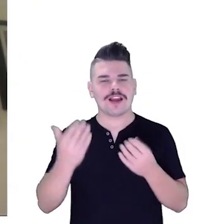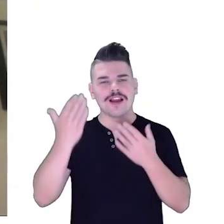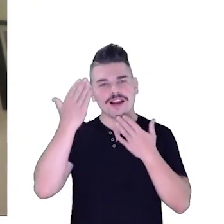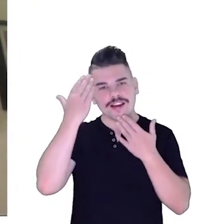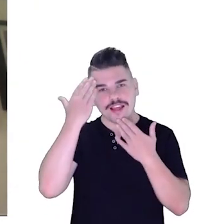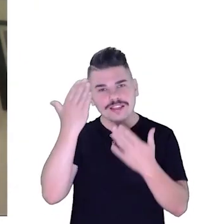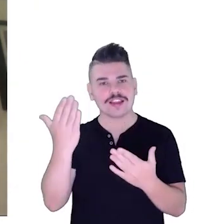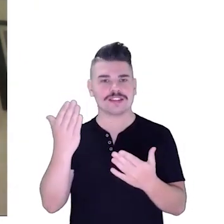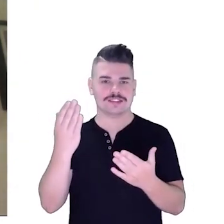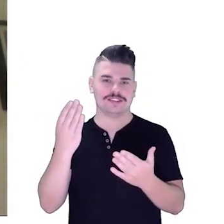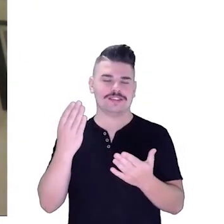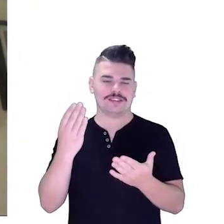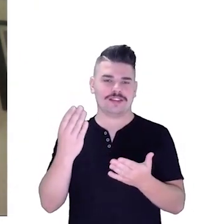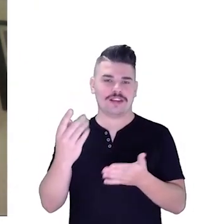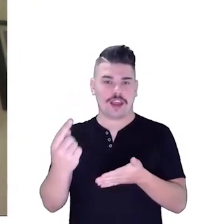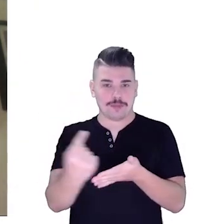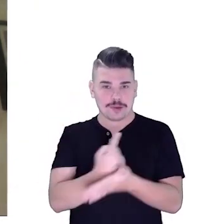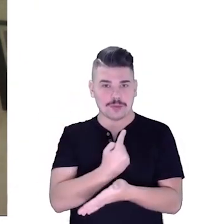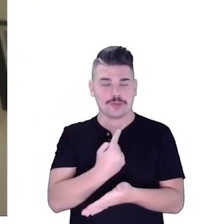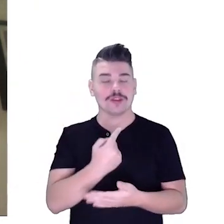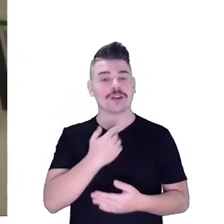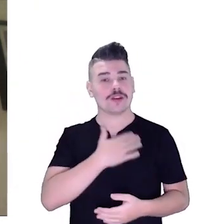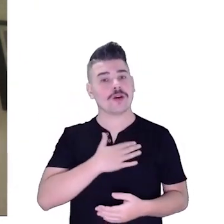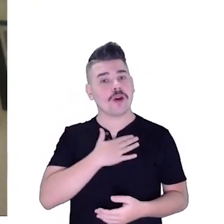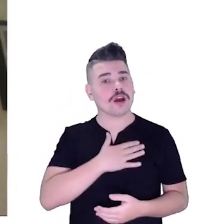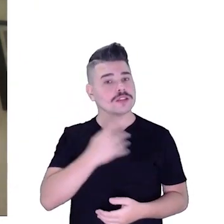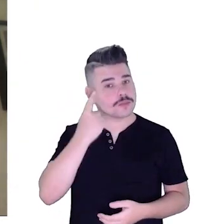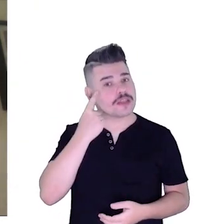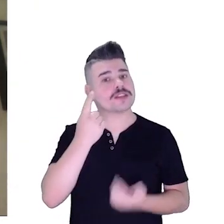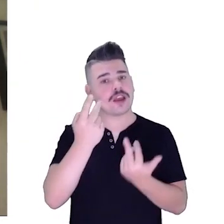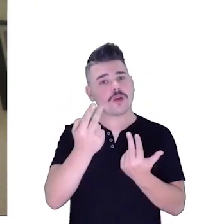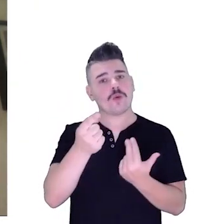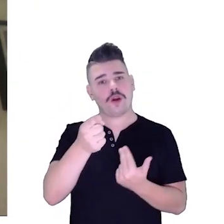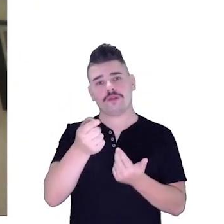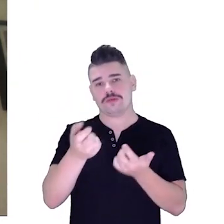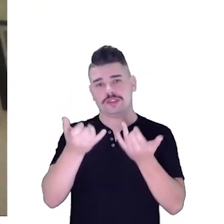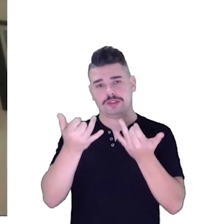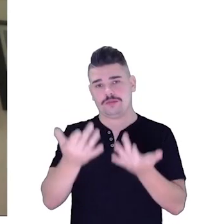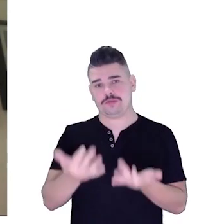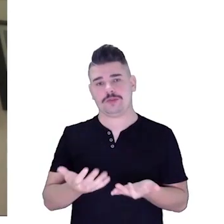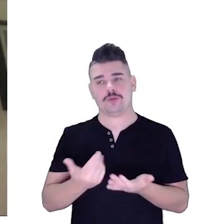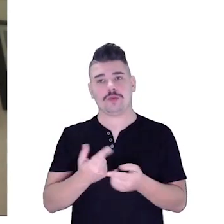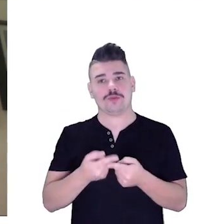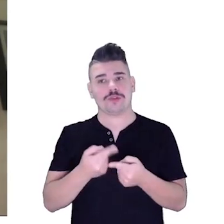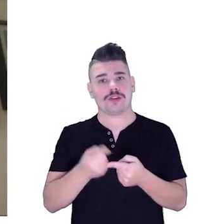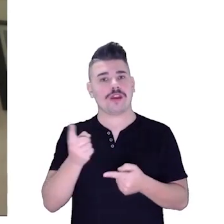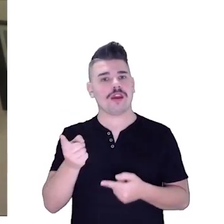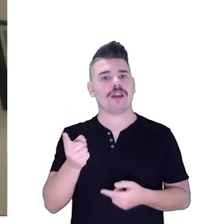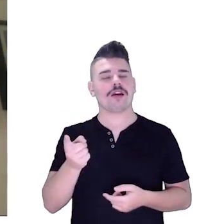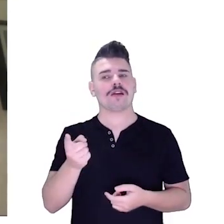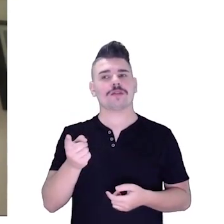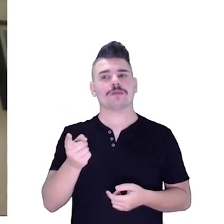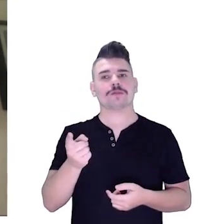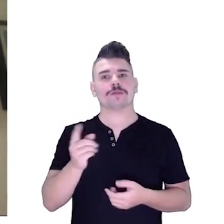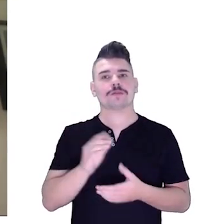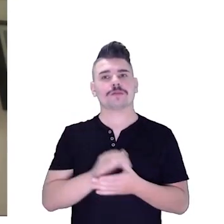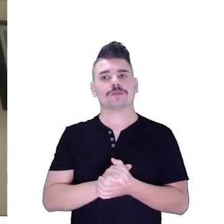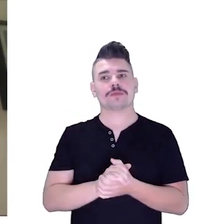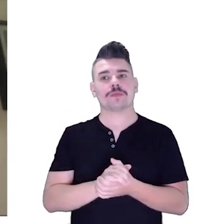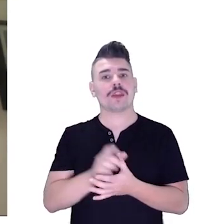Ela diz então que agradece a pergunta, né? Gosta muito de pensar sobre isso também,